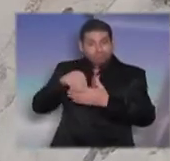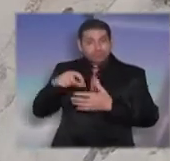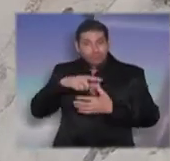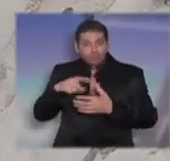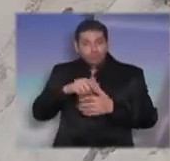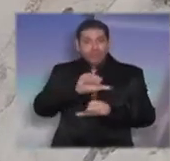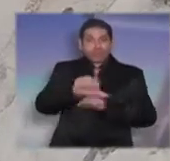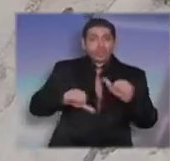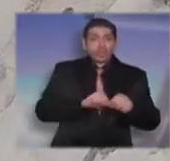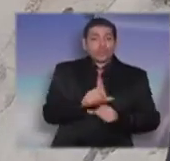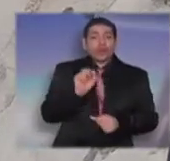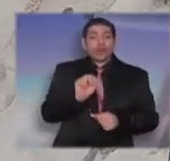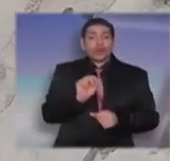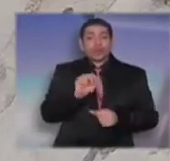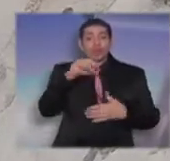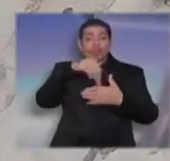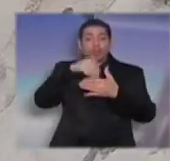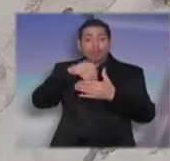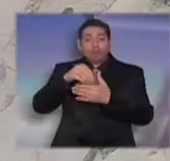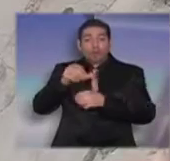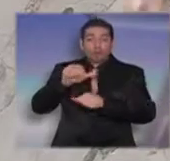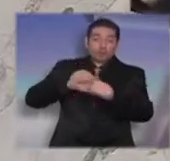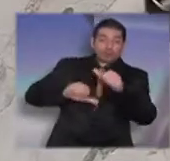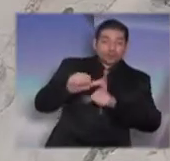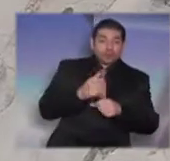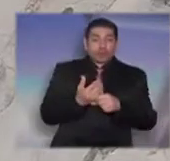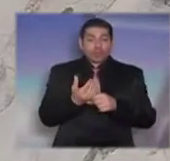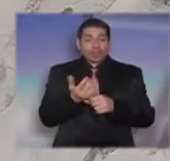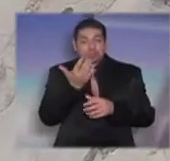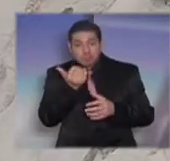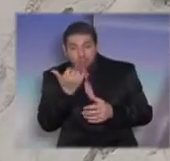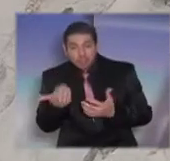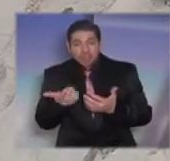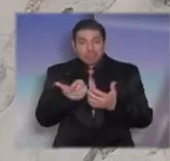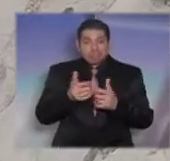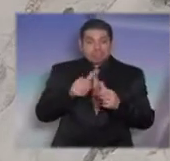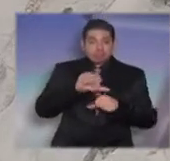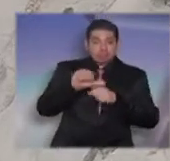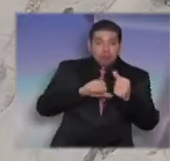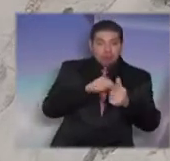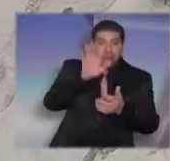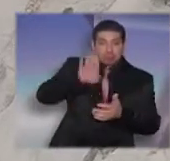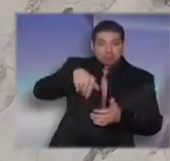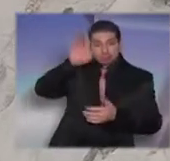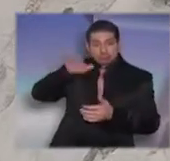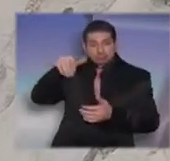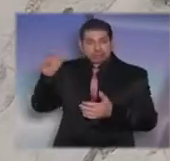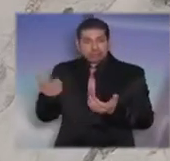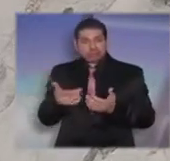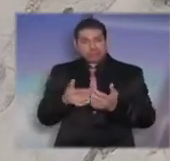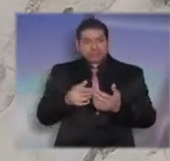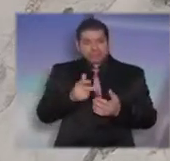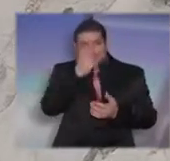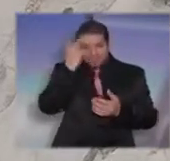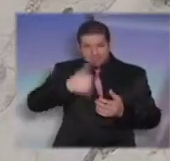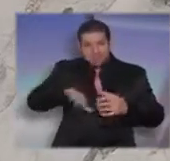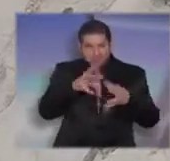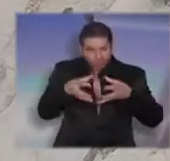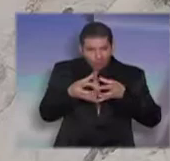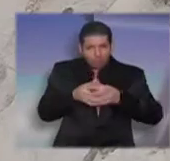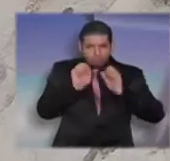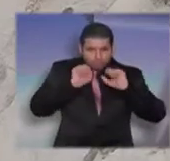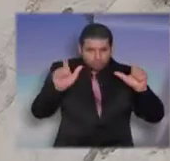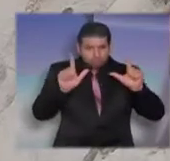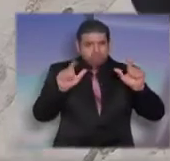voto por cesta básica, por cerca pintada e por qualquer benefício. Então o povo tem que acordar também. Porque o povo que vota